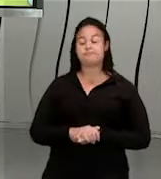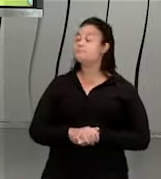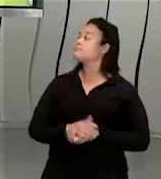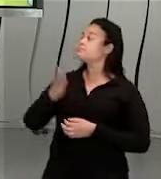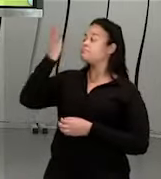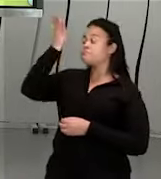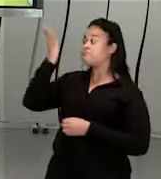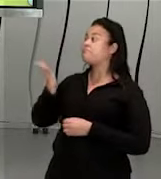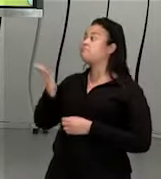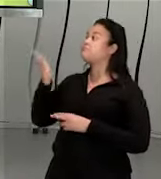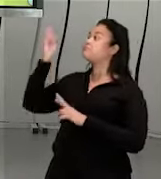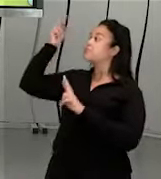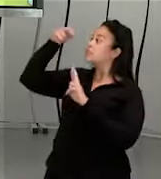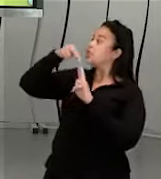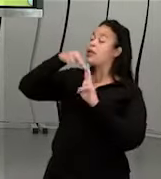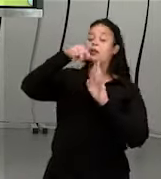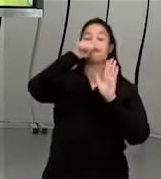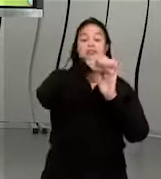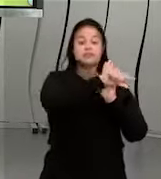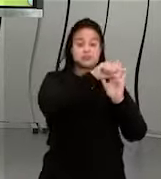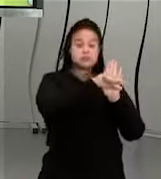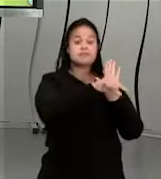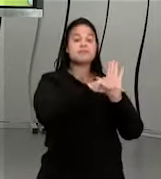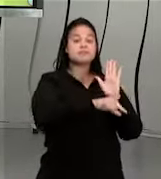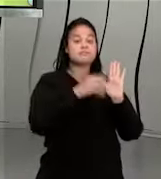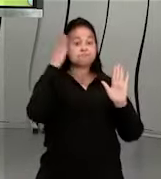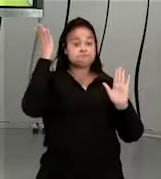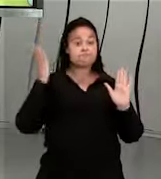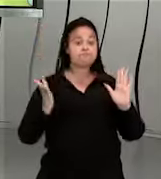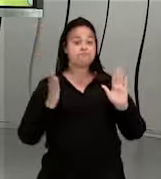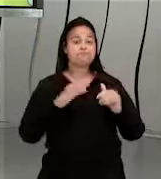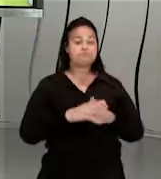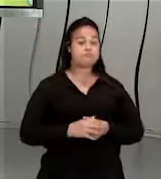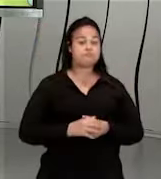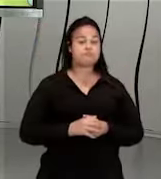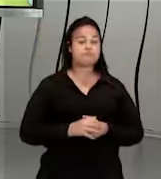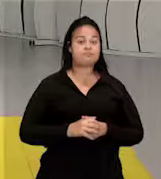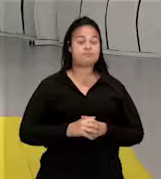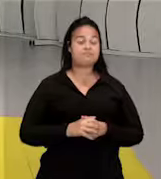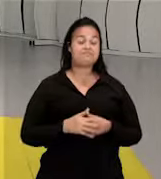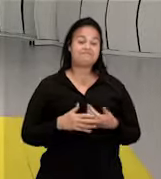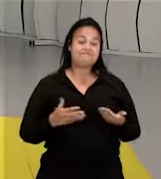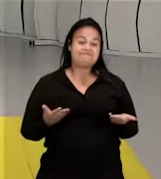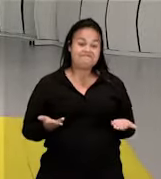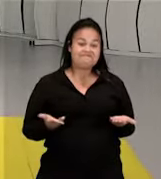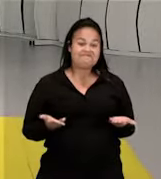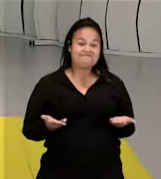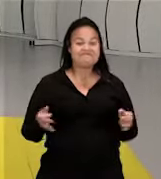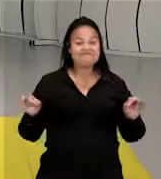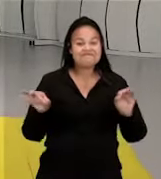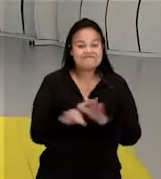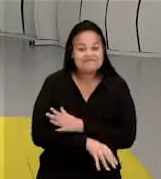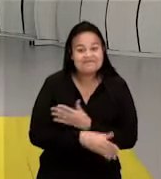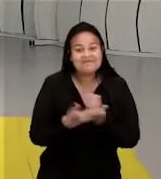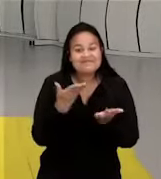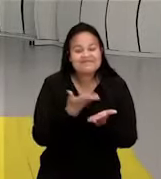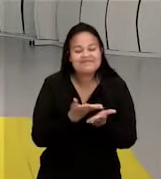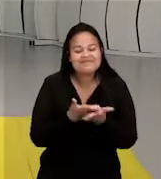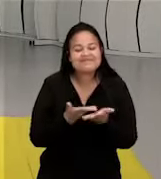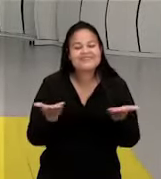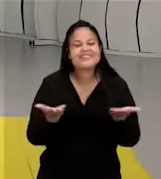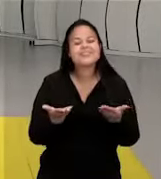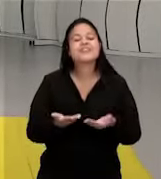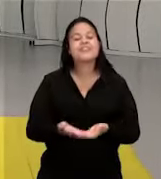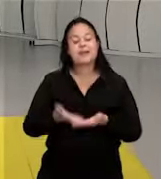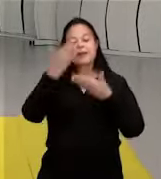Essas são as referências do nosso trabalho e estamos encerrando a nossa aula de hoje.